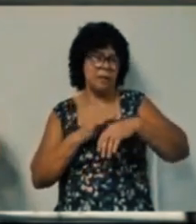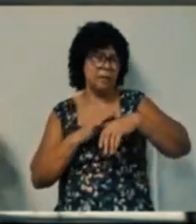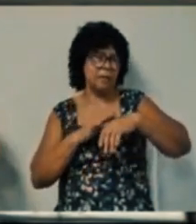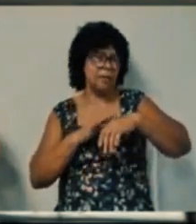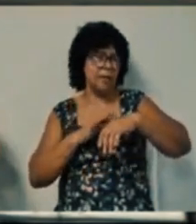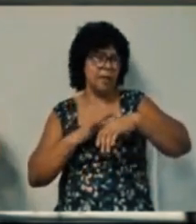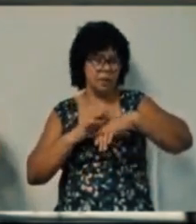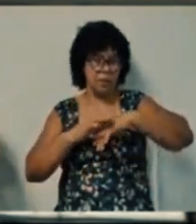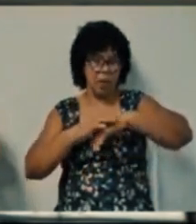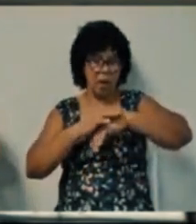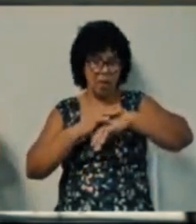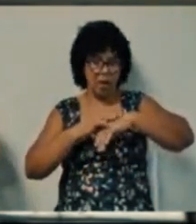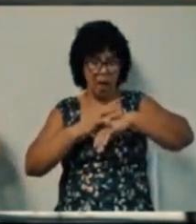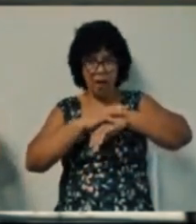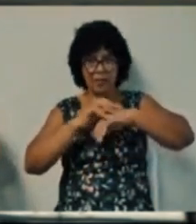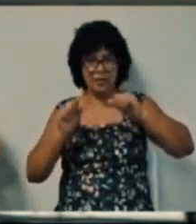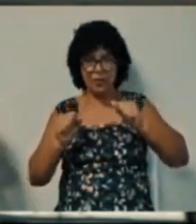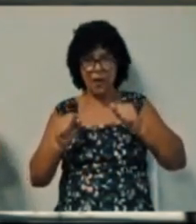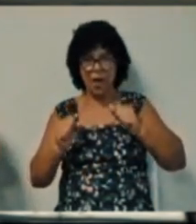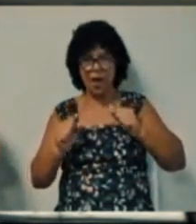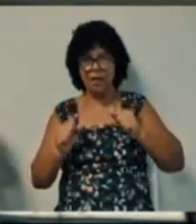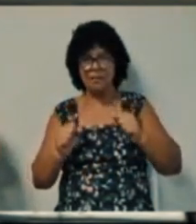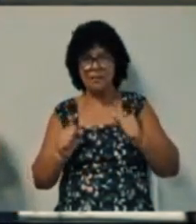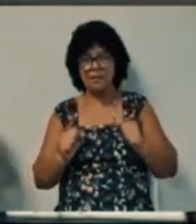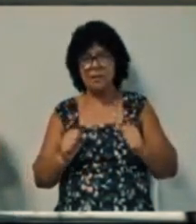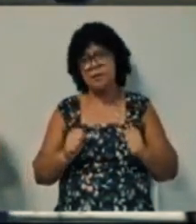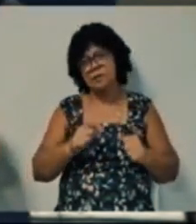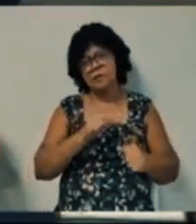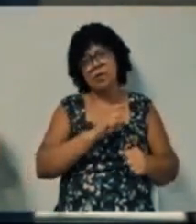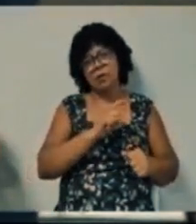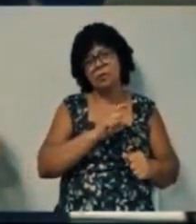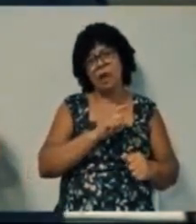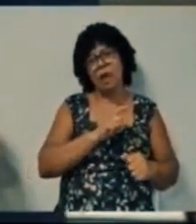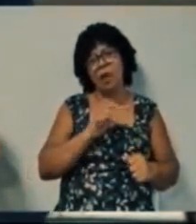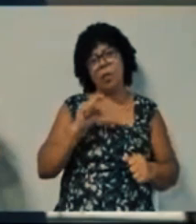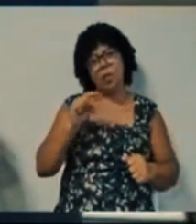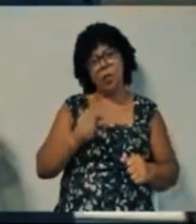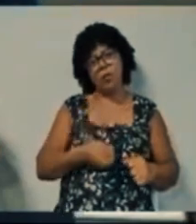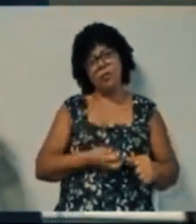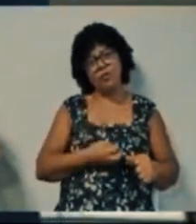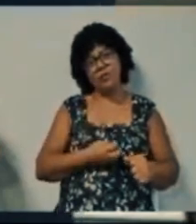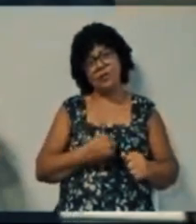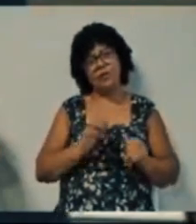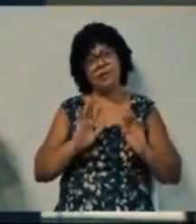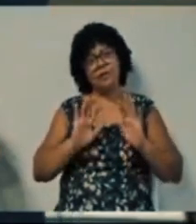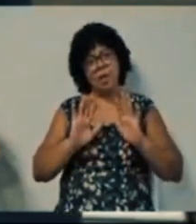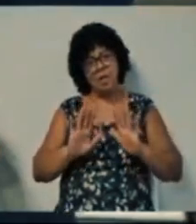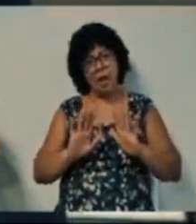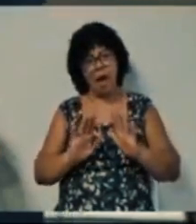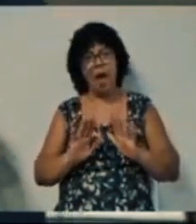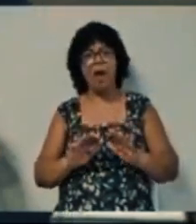vida, mas a salvação em Cristo Jesus, ela nos garante vida